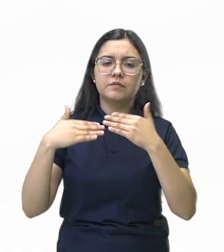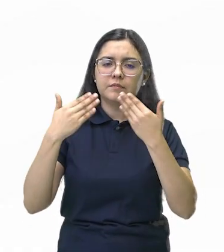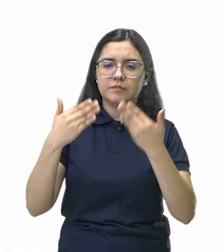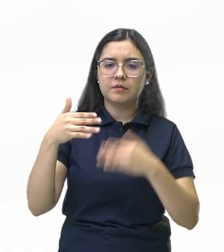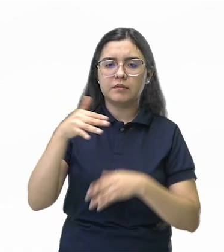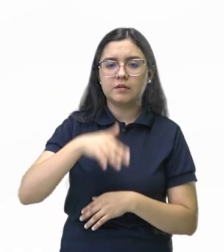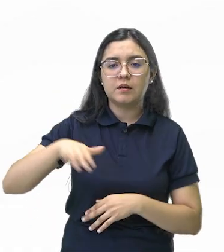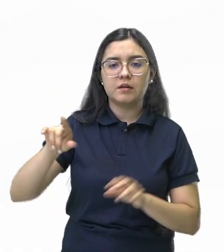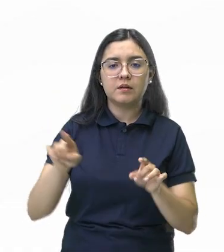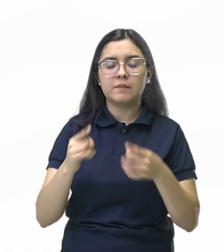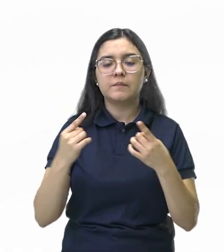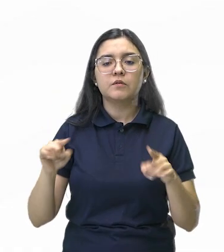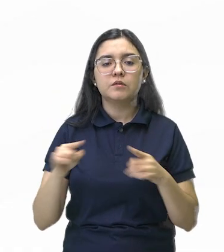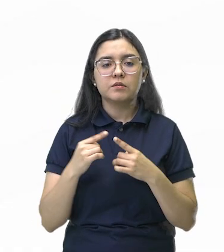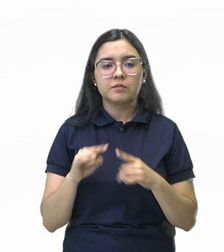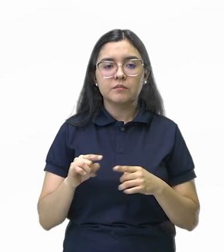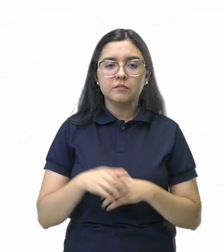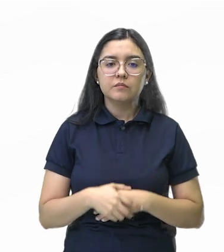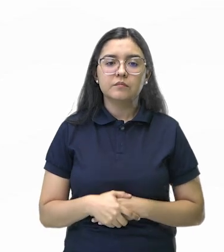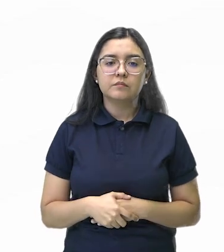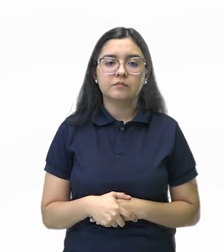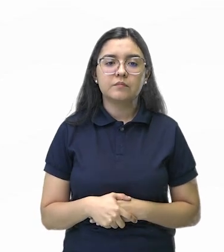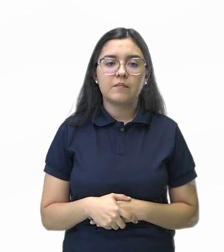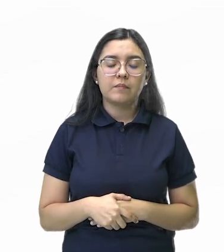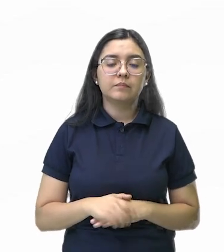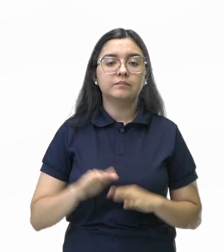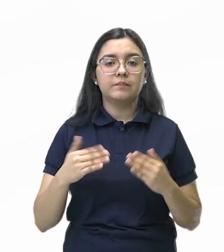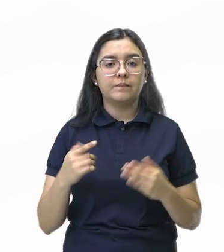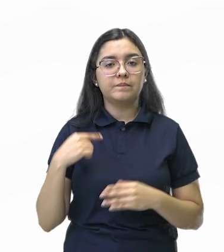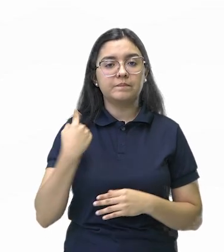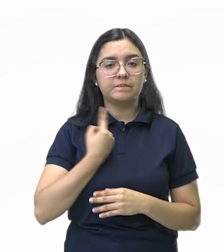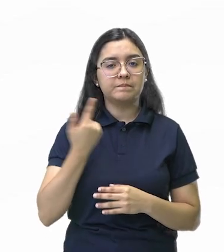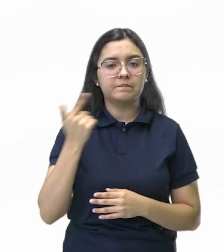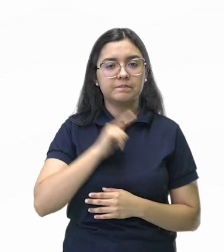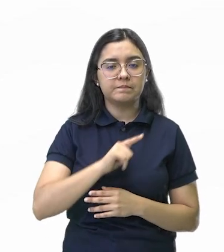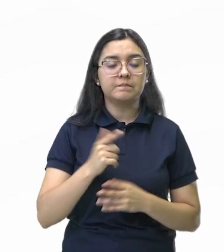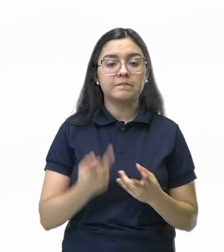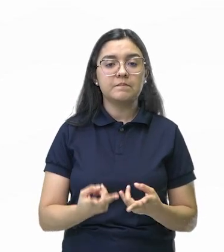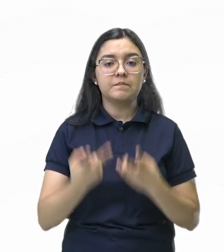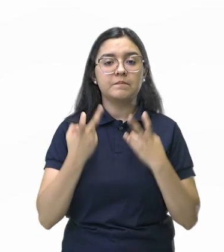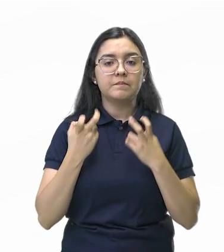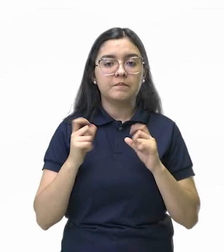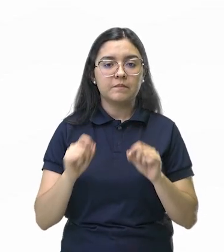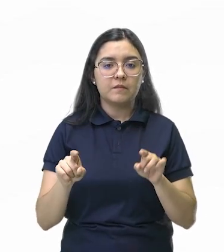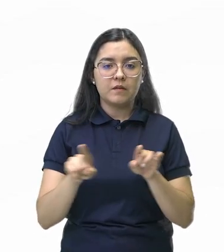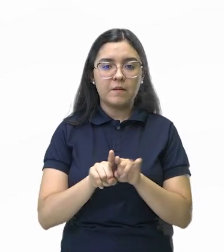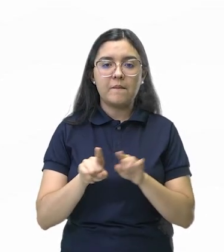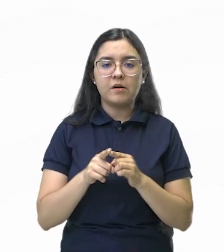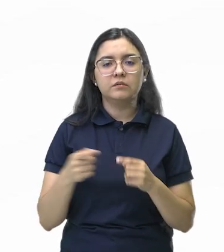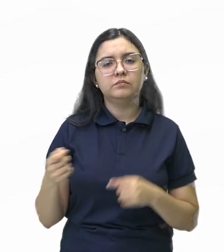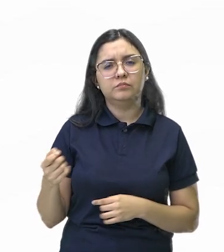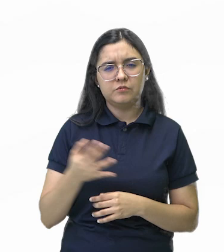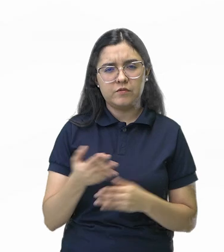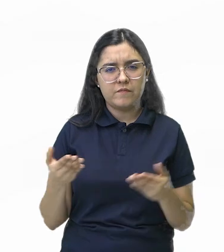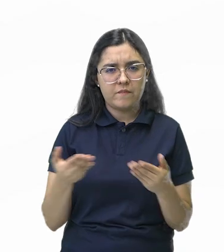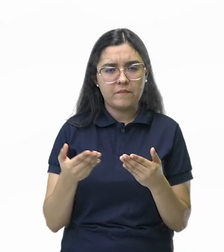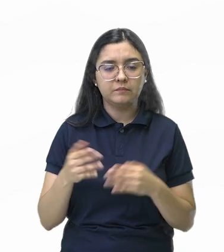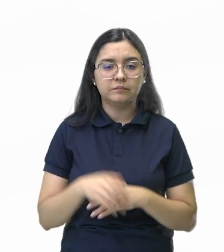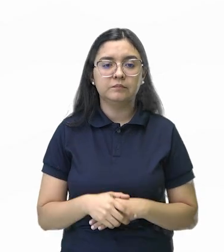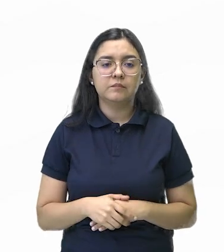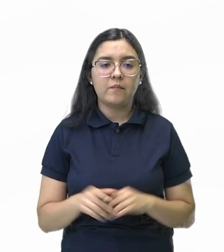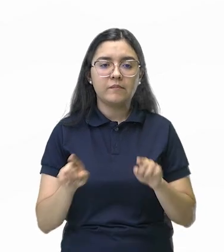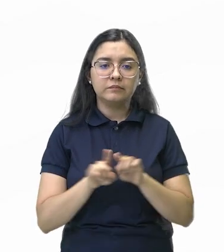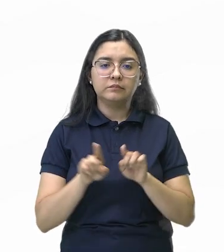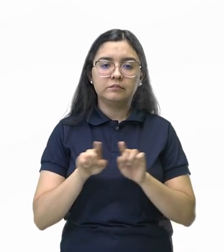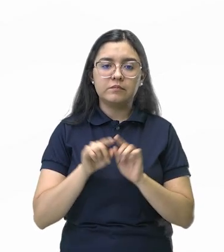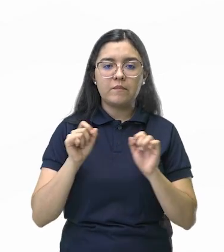área da música. Então, a gente consegue perceber que é algo mais recente e que parece mais um